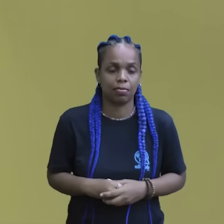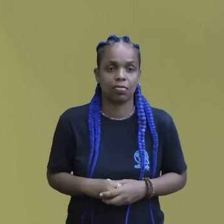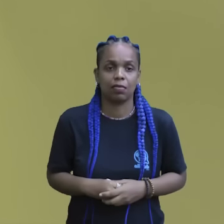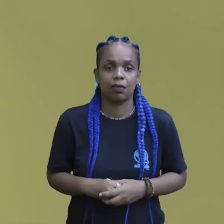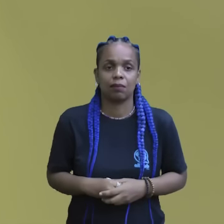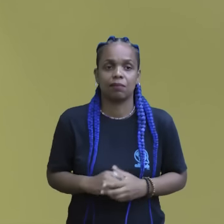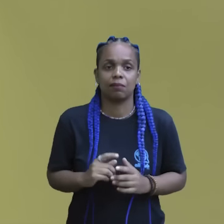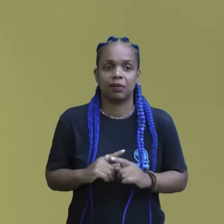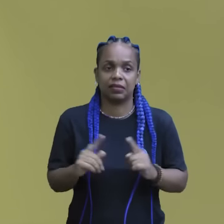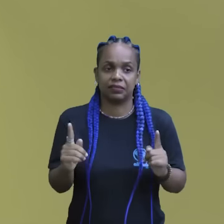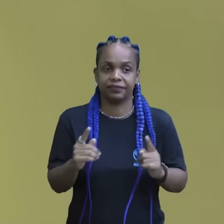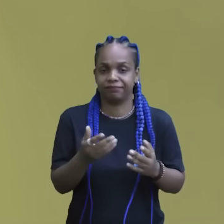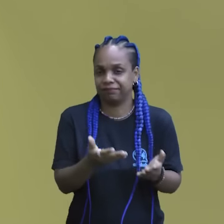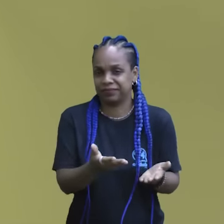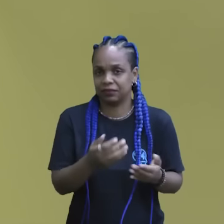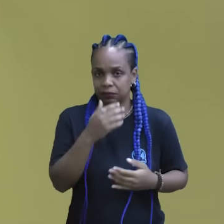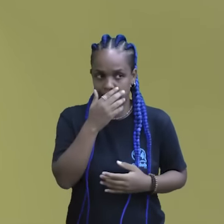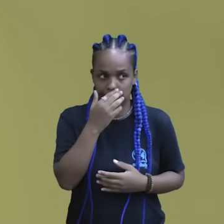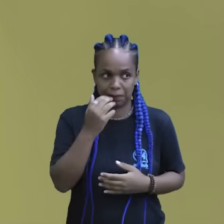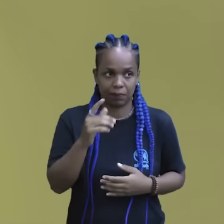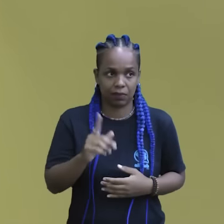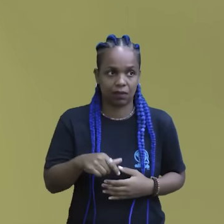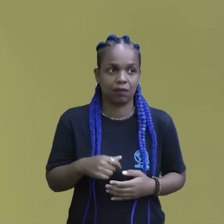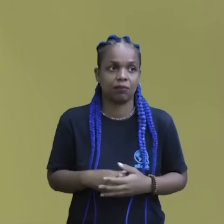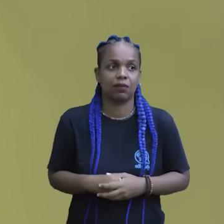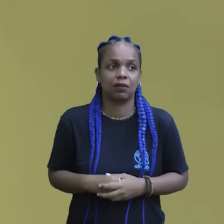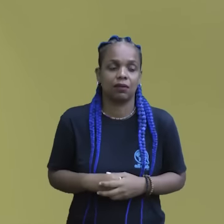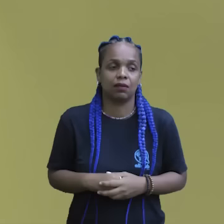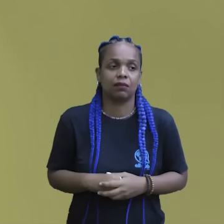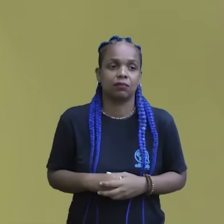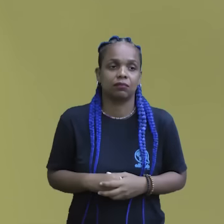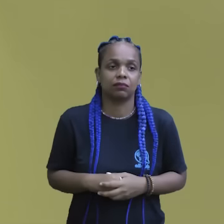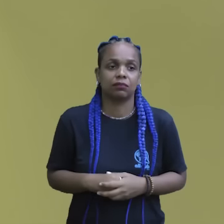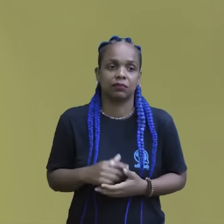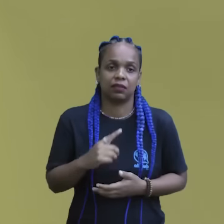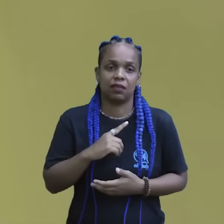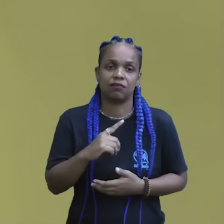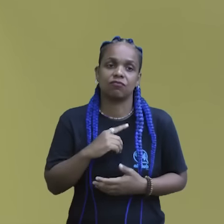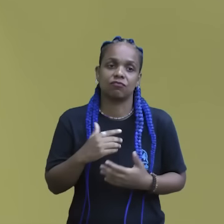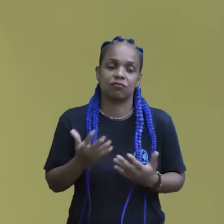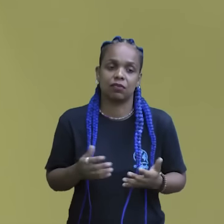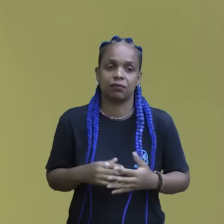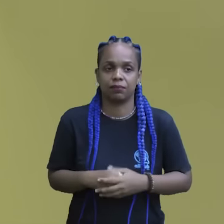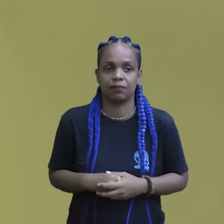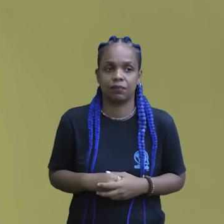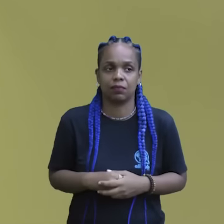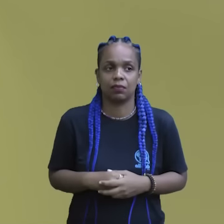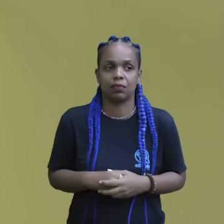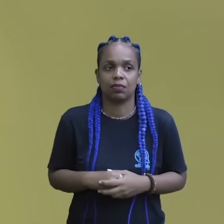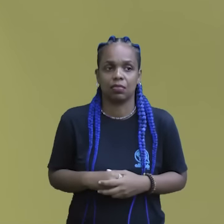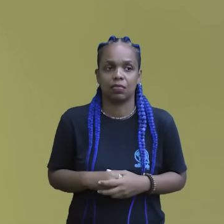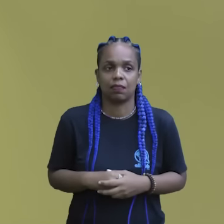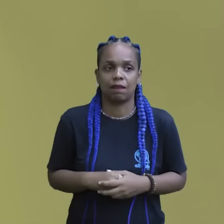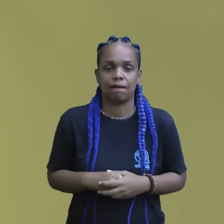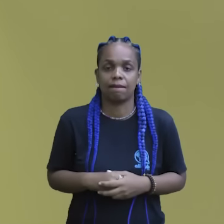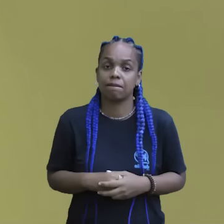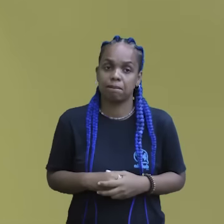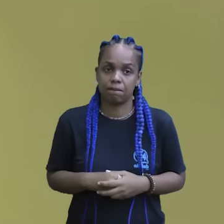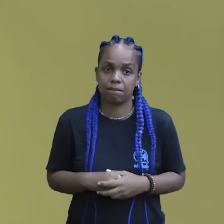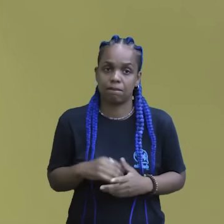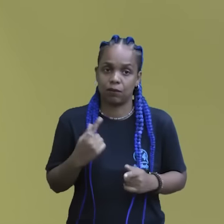é impressionante, porque é uma crônica em defesa de uma